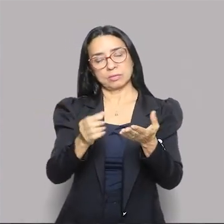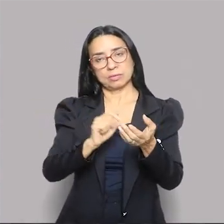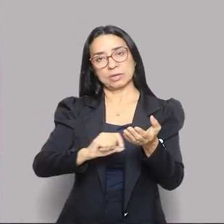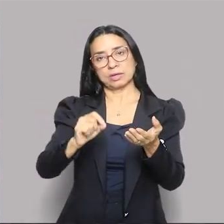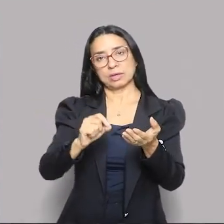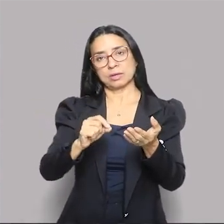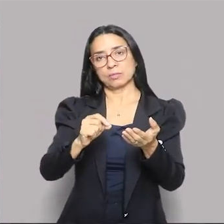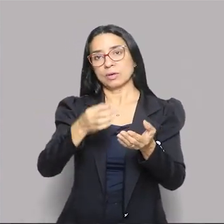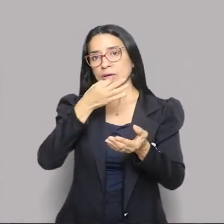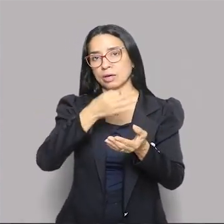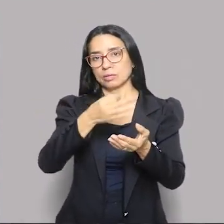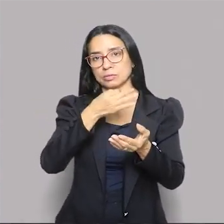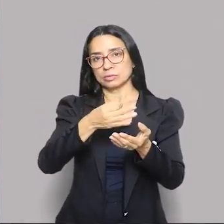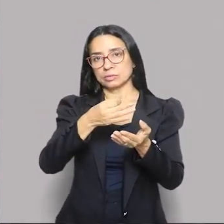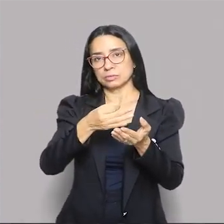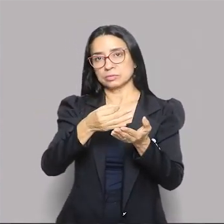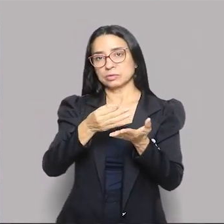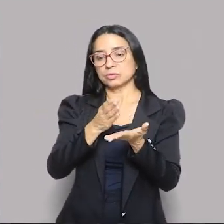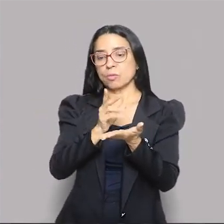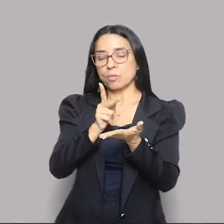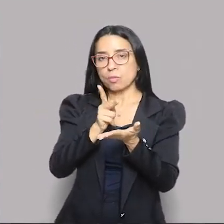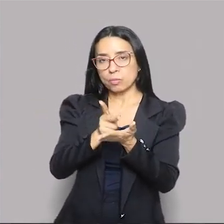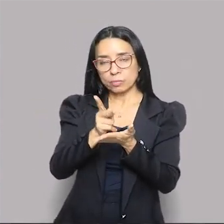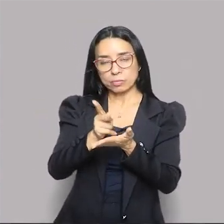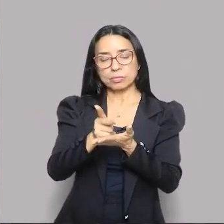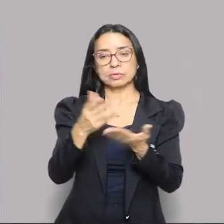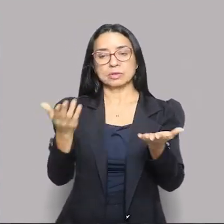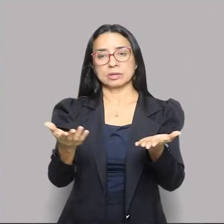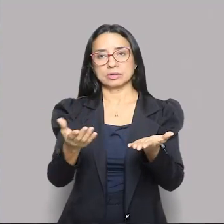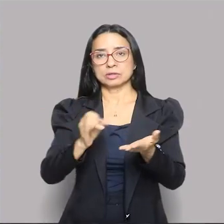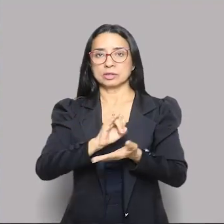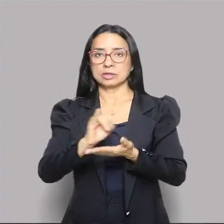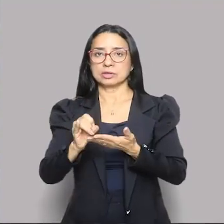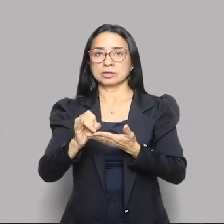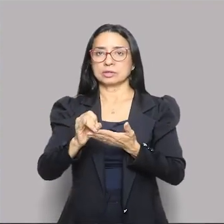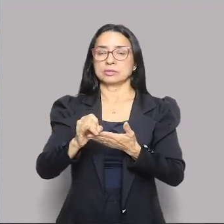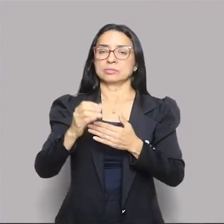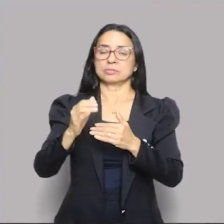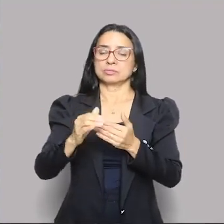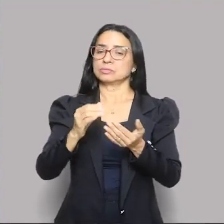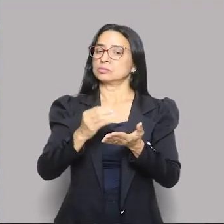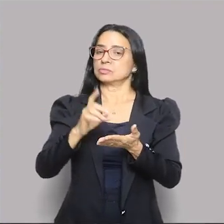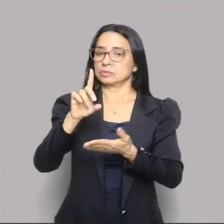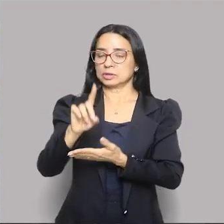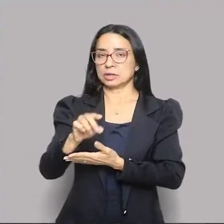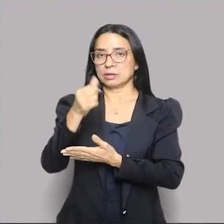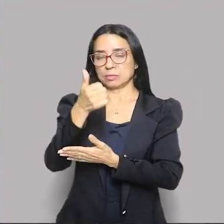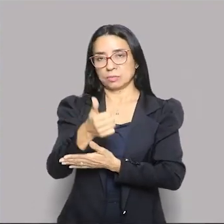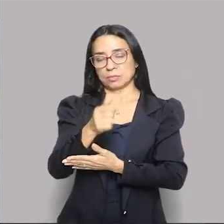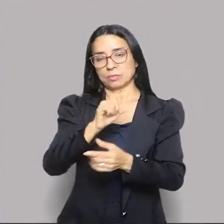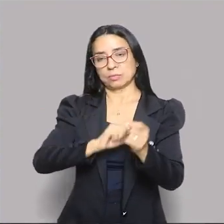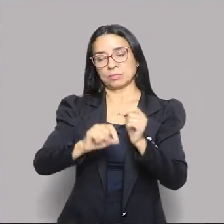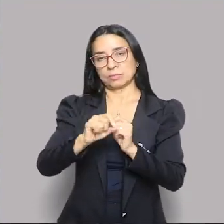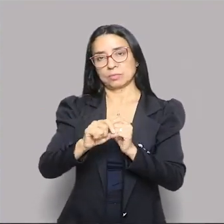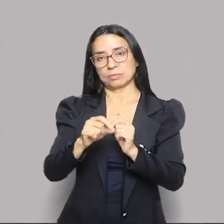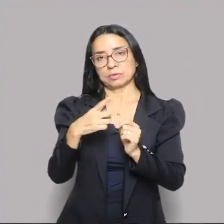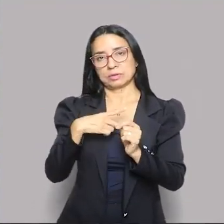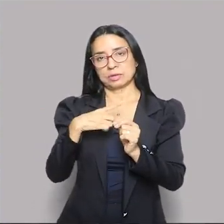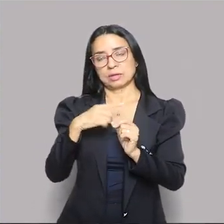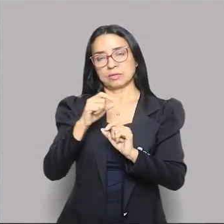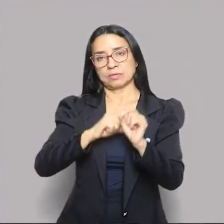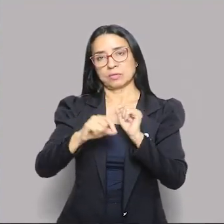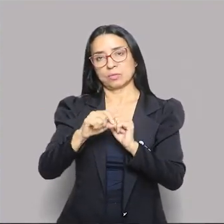de sequência, de continuidade. Então, se no desenvolvimento 1 você colocou o operador nesse